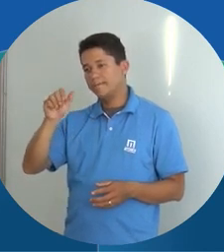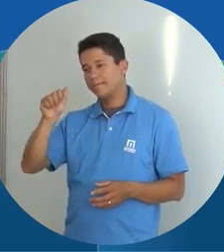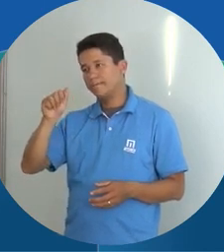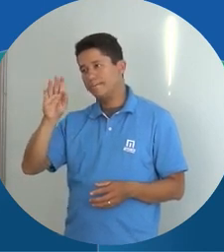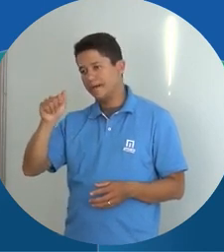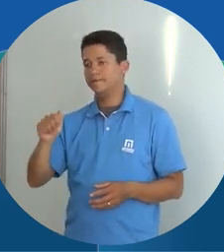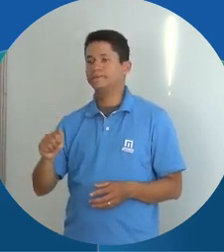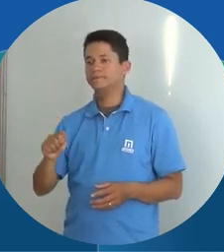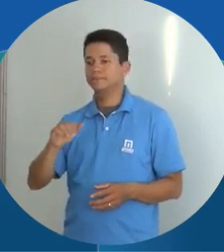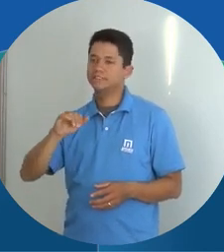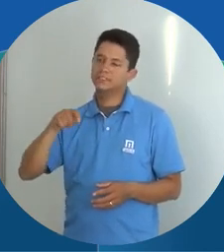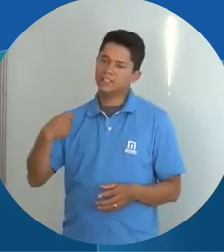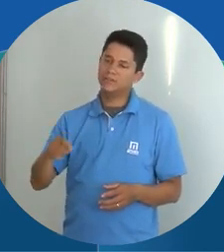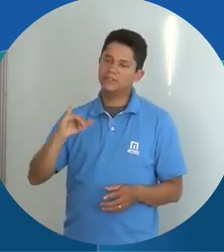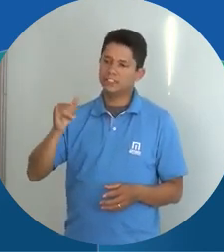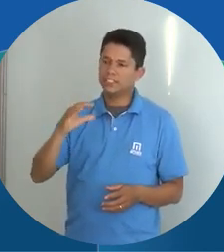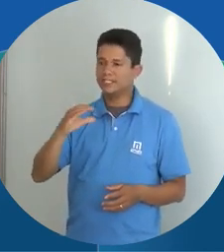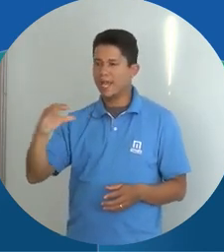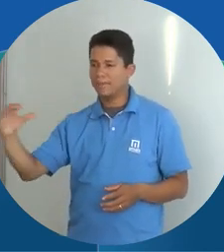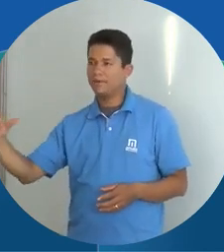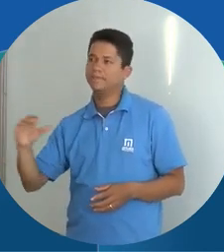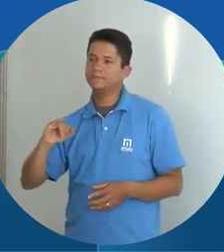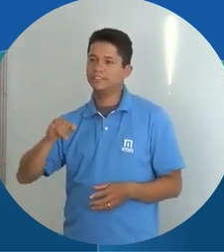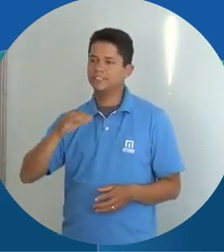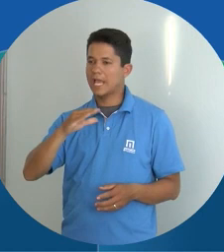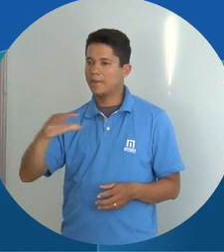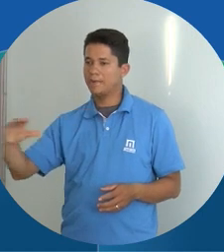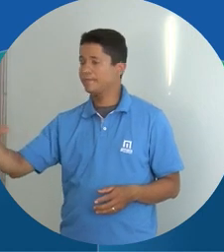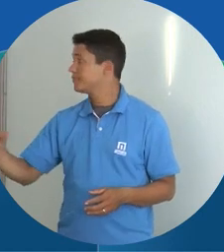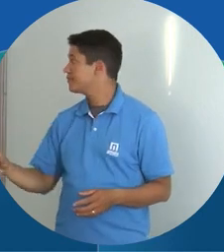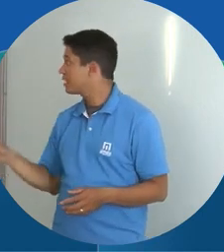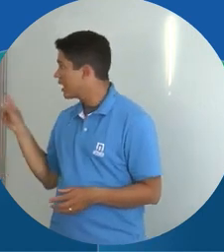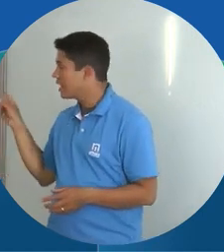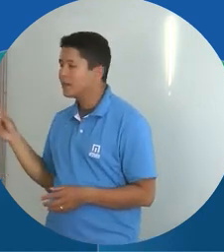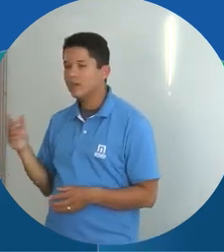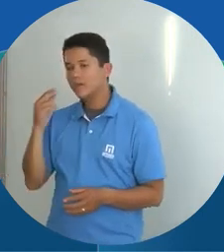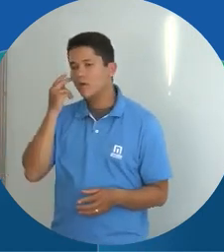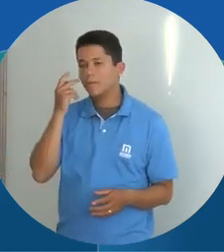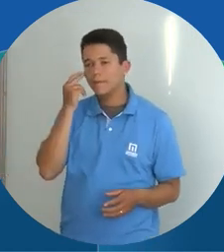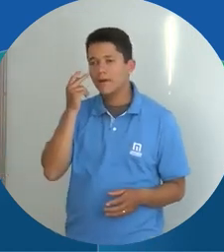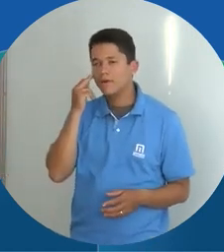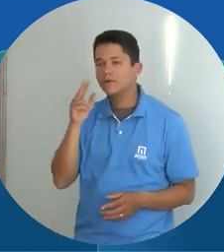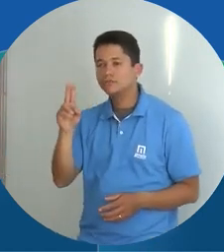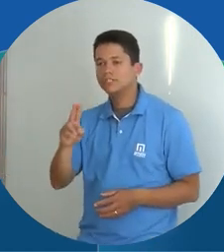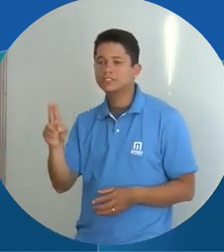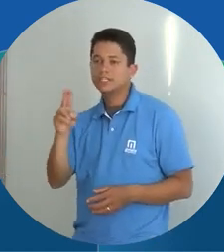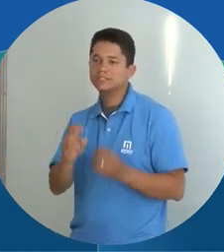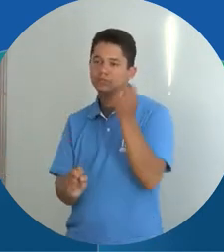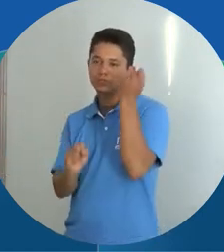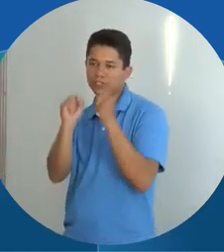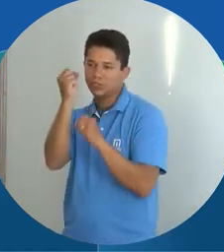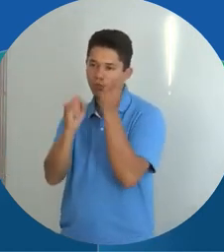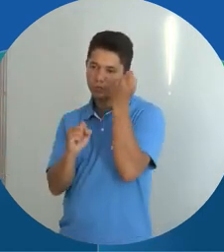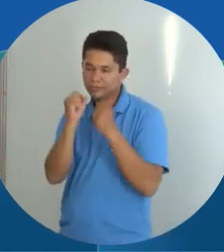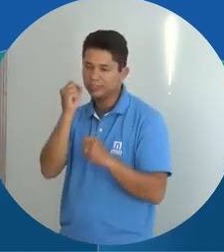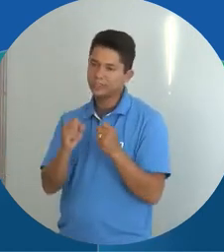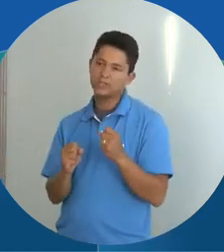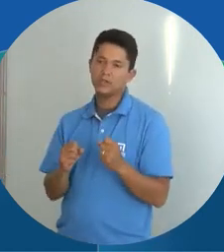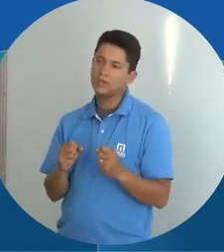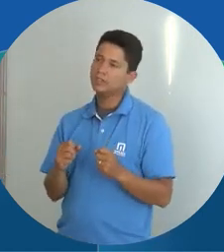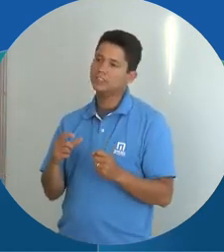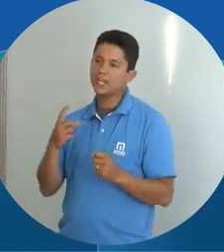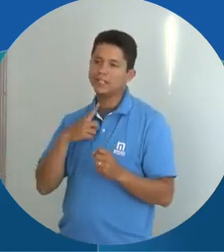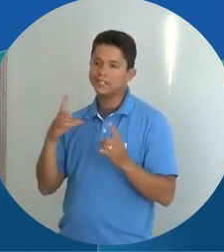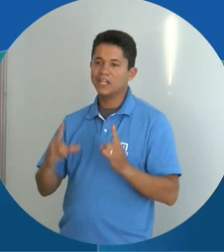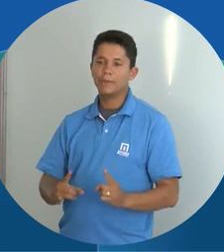um caso bastante comum em indústria e ocupações desse tipo, em que a gente já tem uma